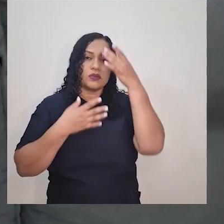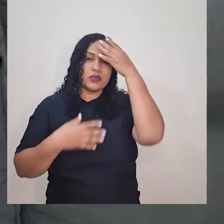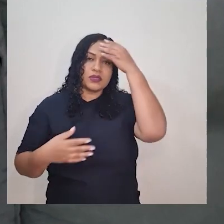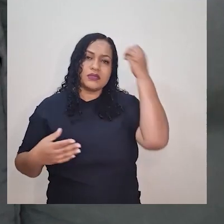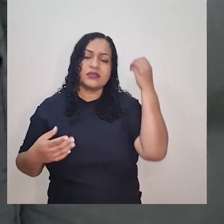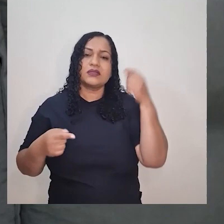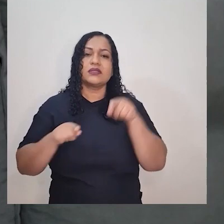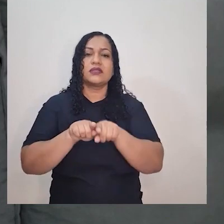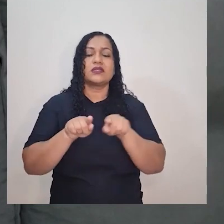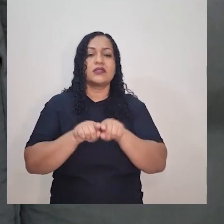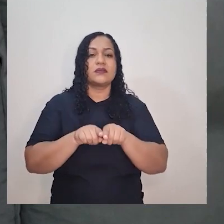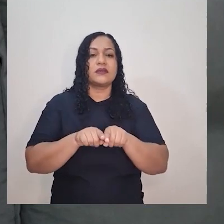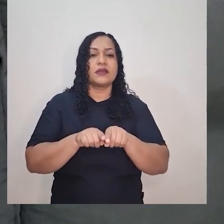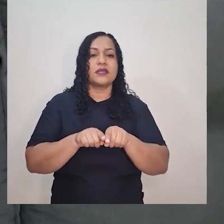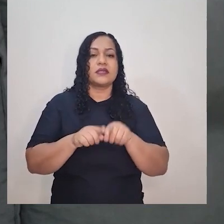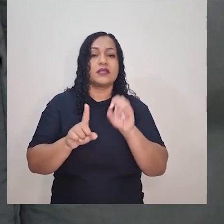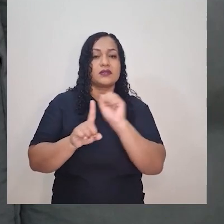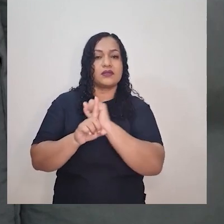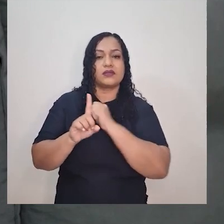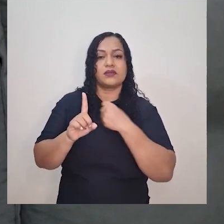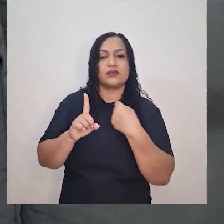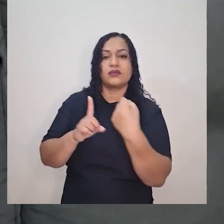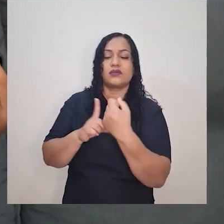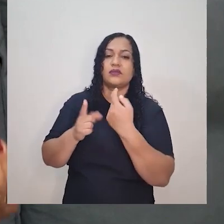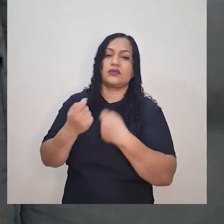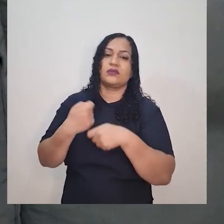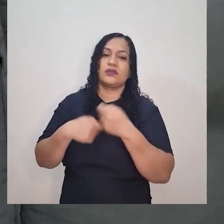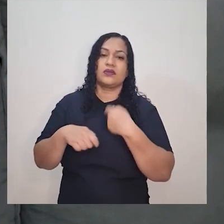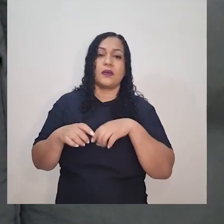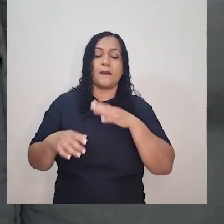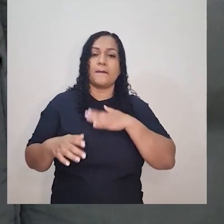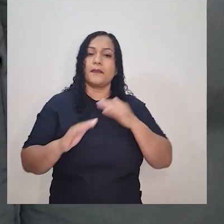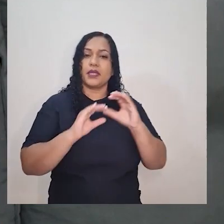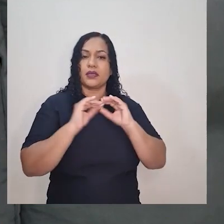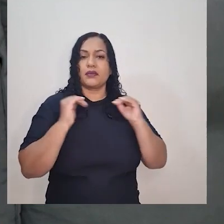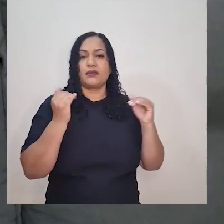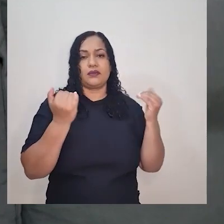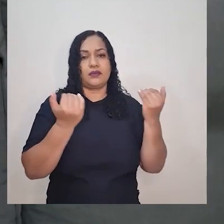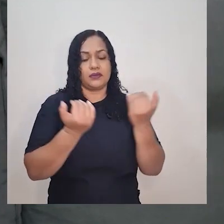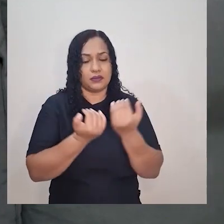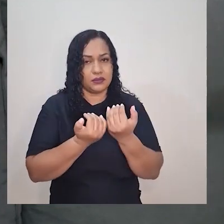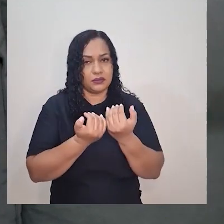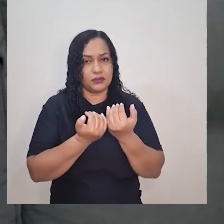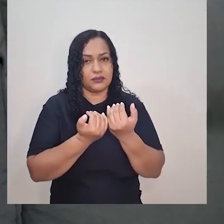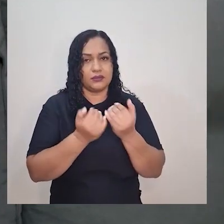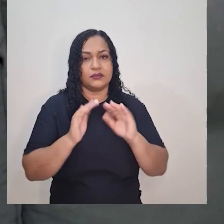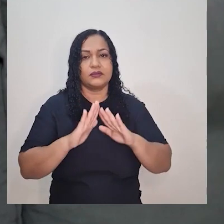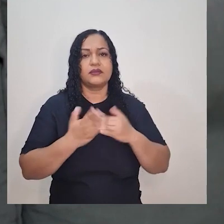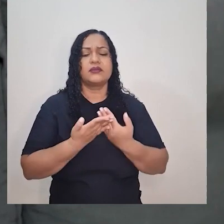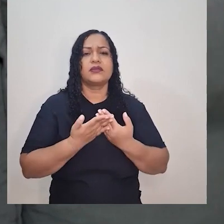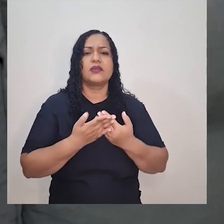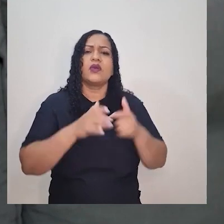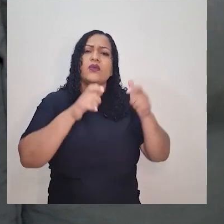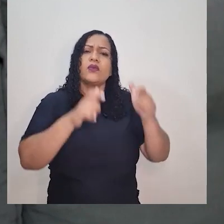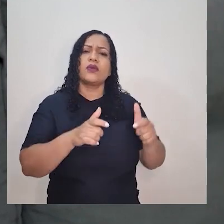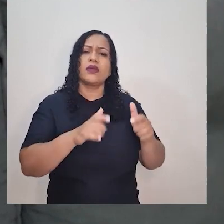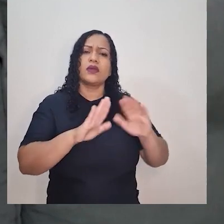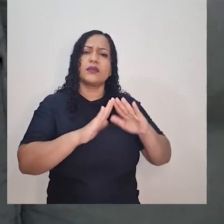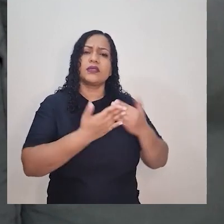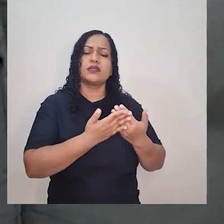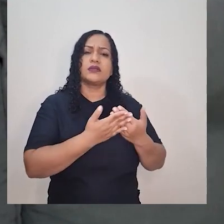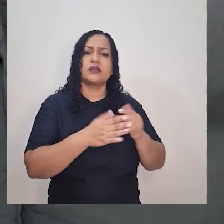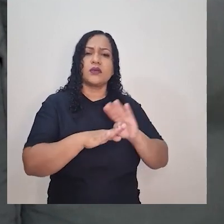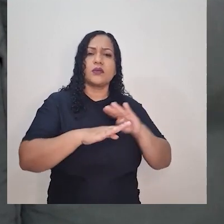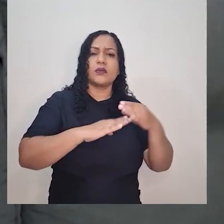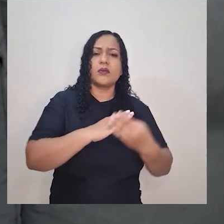do aspecto socioeconômico, né, sobre a minha comunidade. Onde é que a minha escola está inserida?